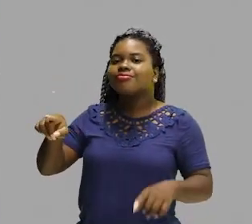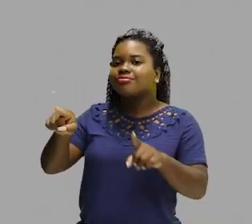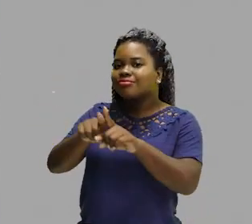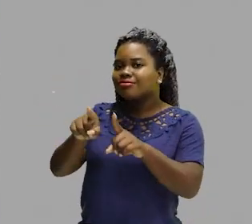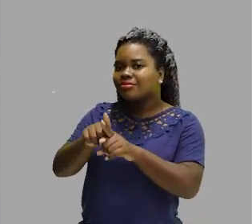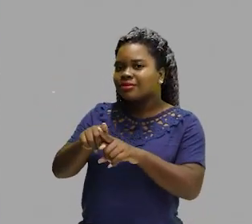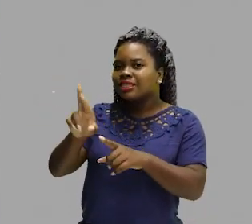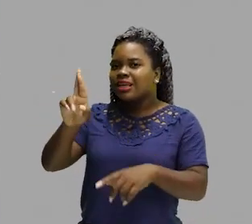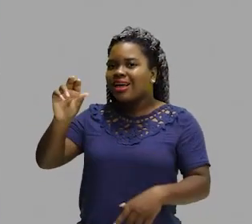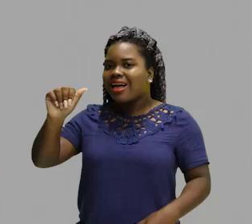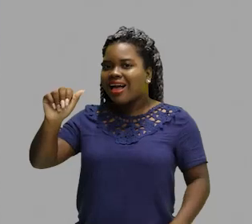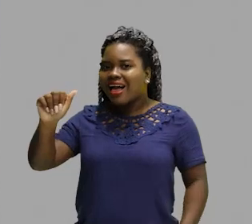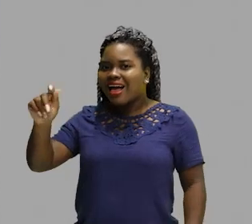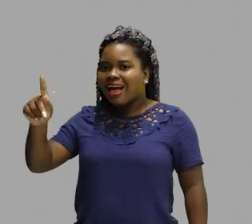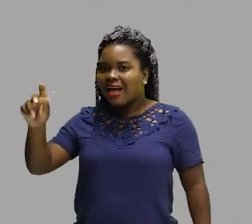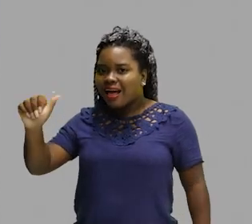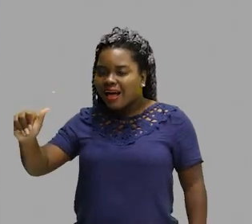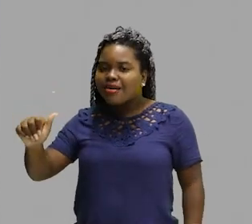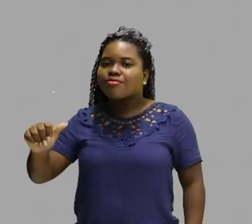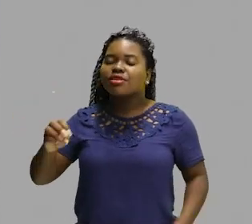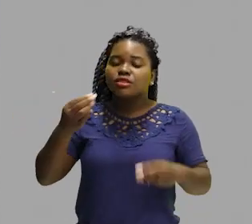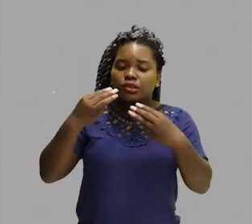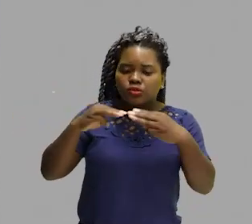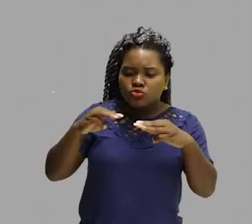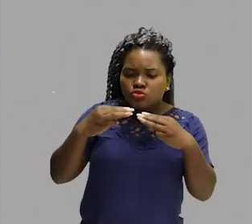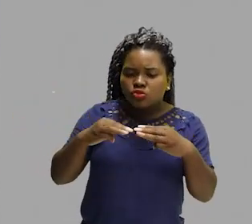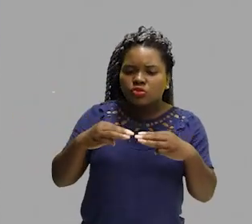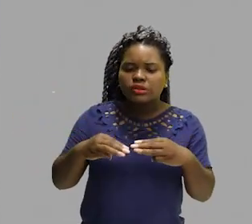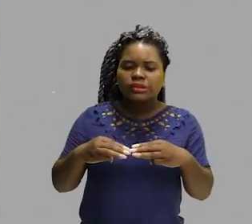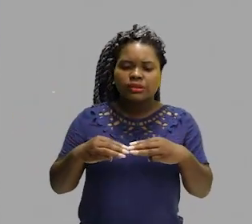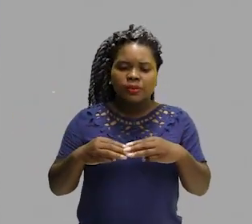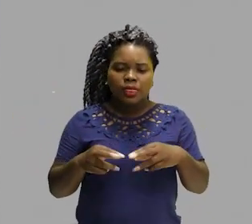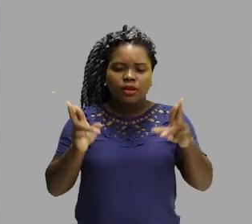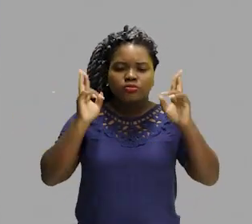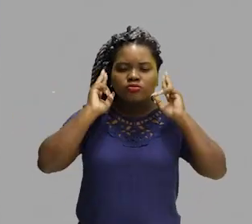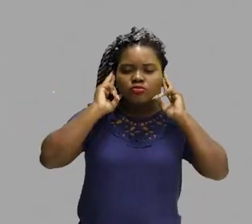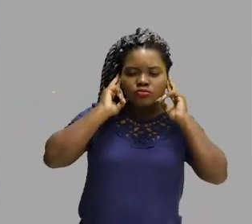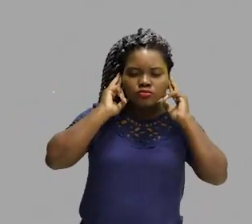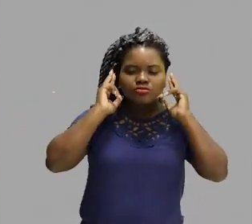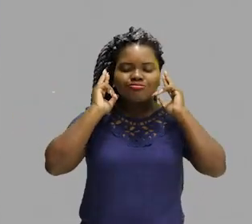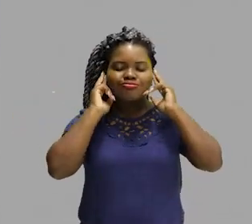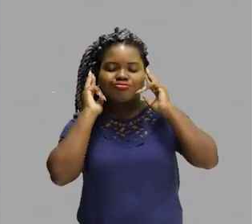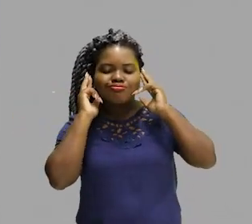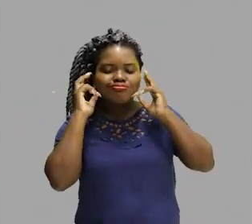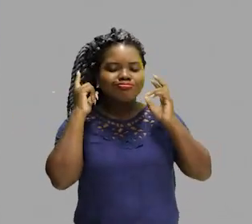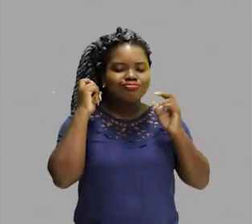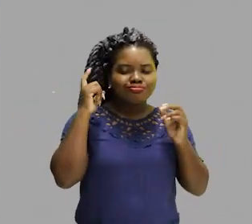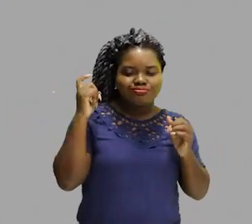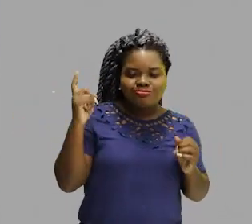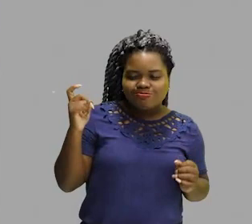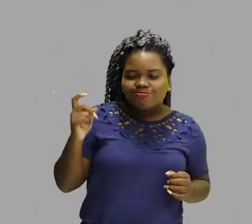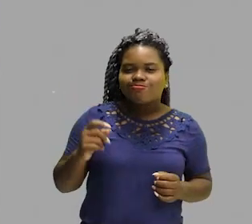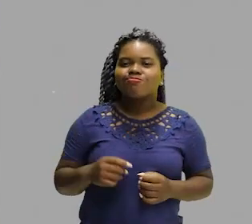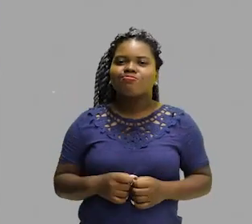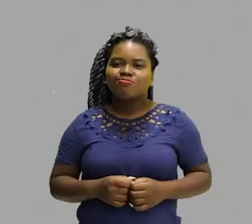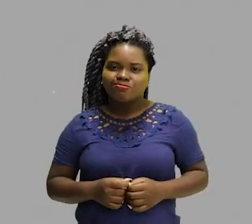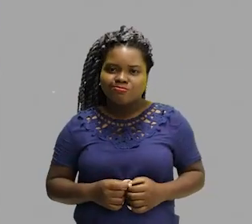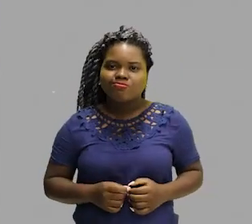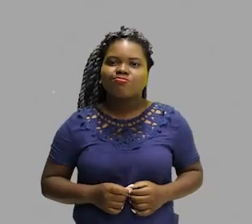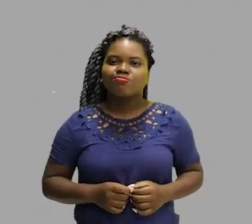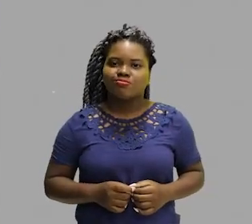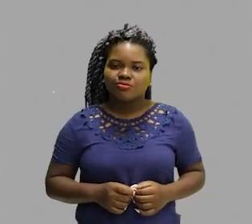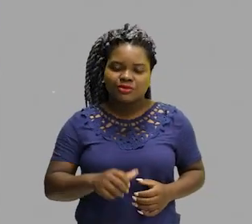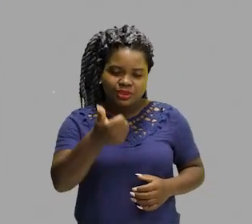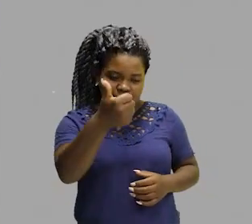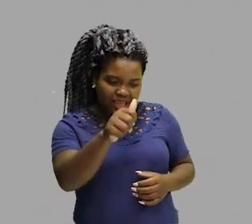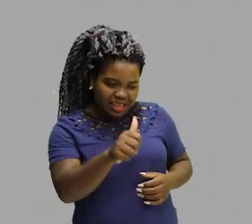Rapa, são canções que você pode ouvir, curtir a melodia e dar uma analisada também nas letras dessas canções,